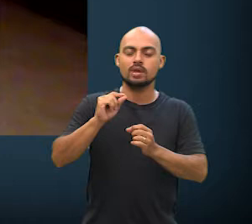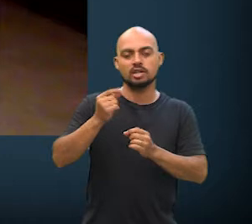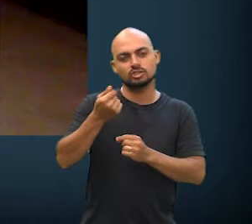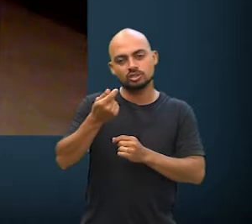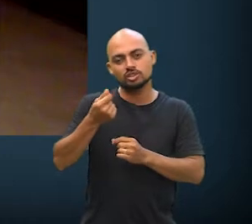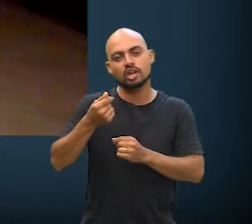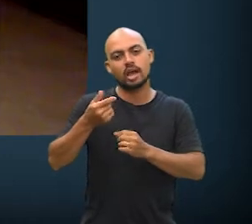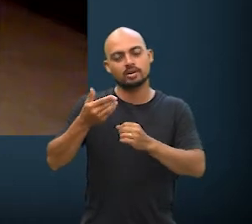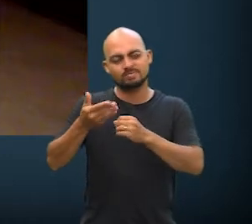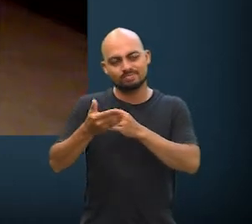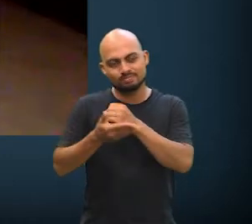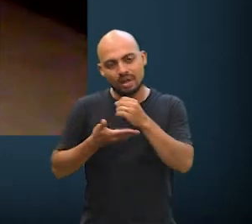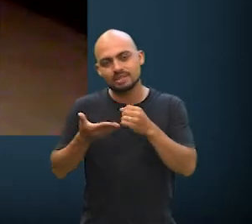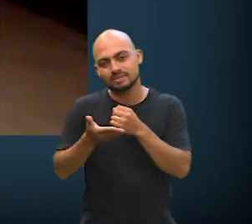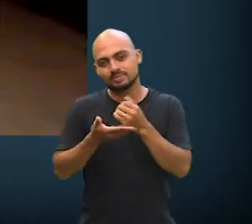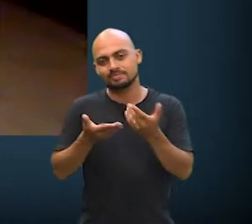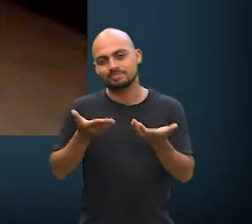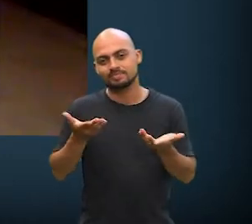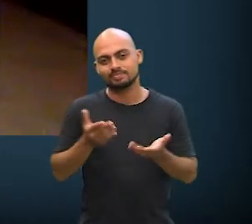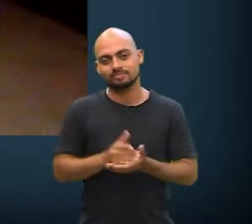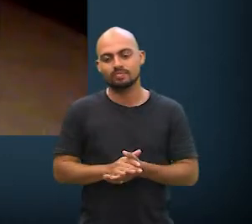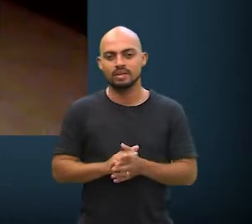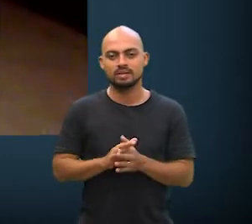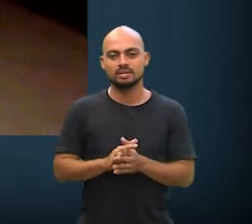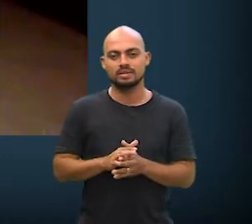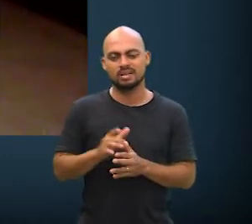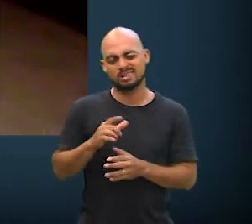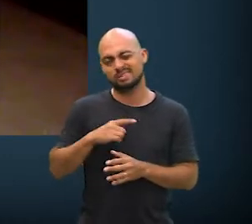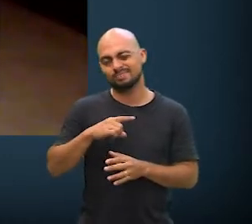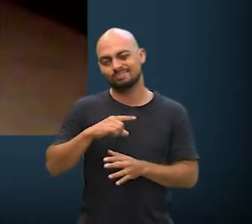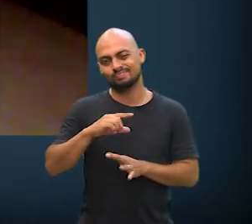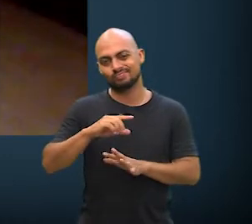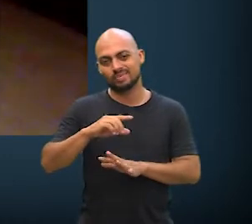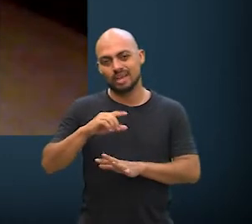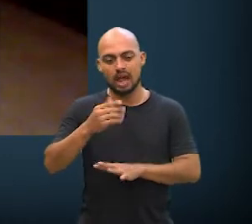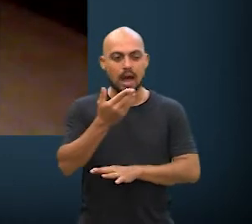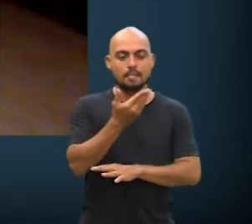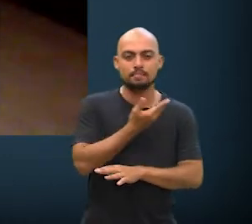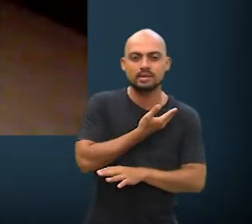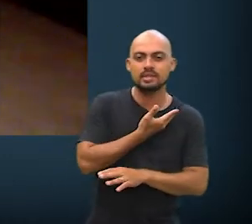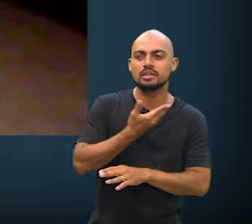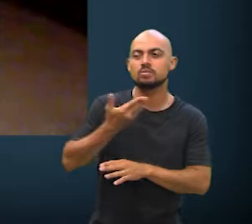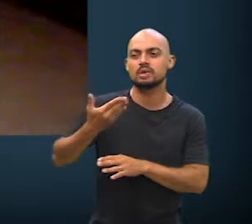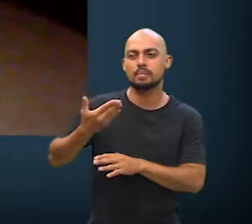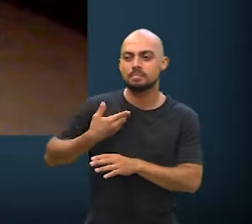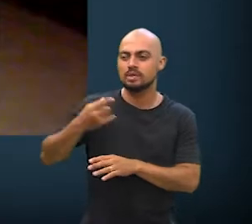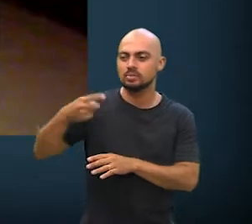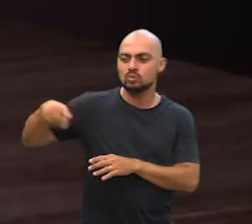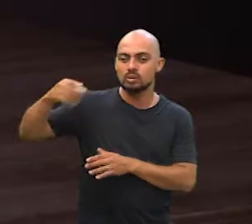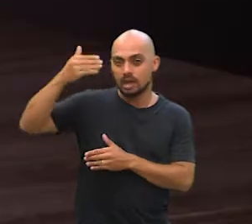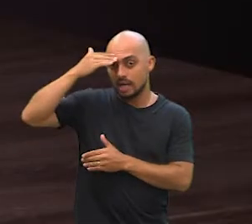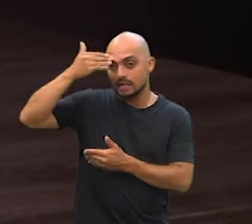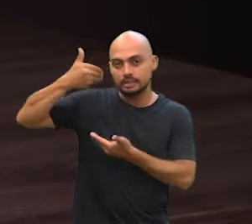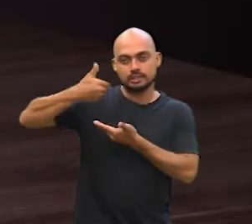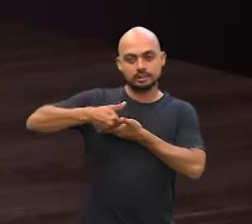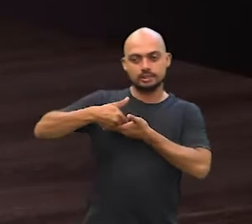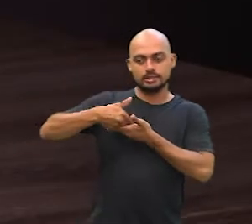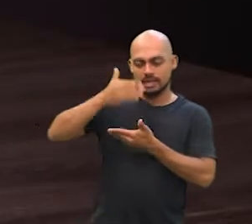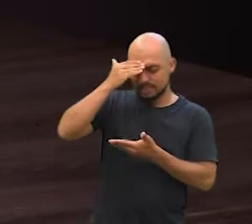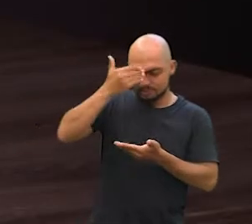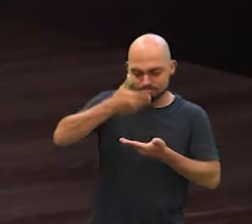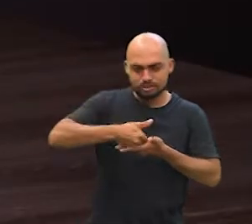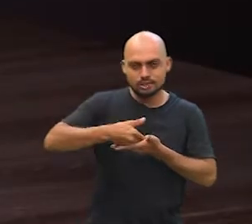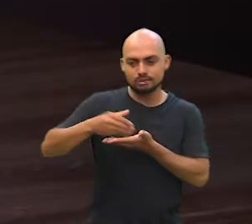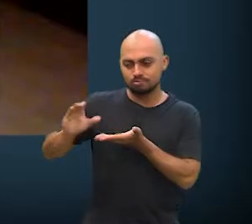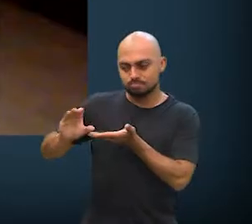renda. Aí, né, enfim, acontece que amigos de amigos começam a acreditar em você, começam a fazer